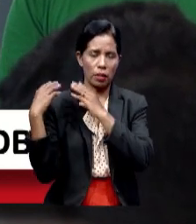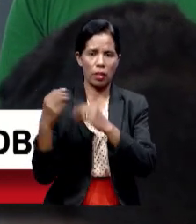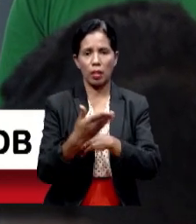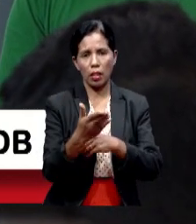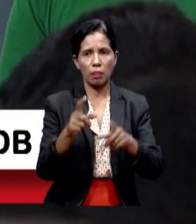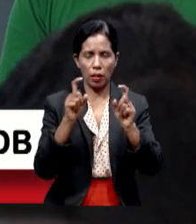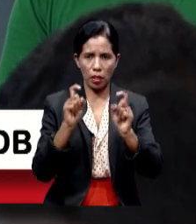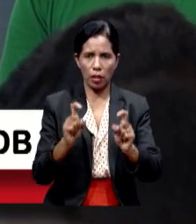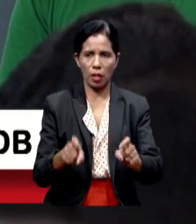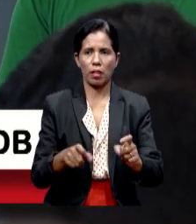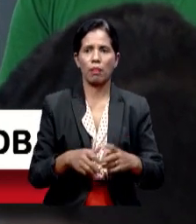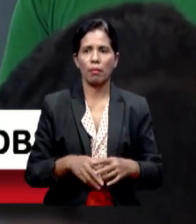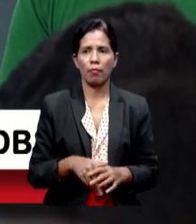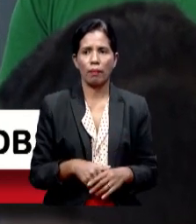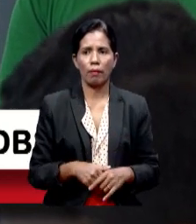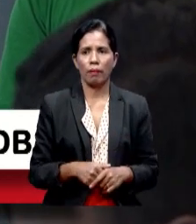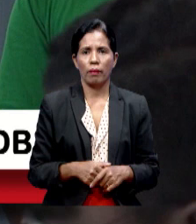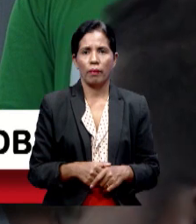tenge